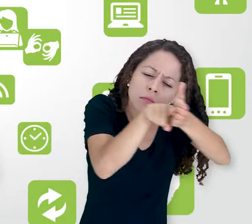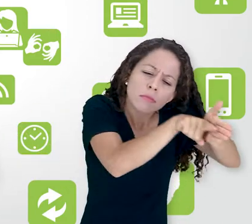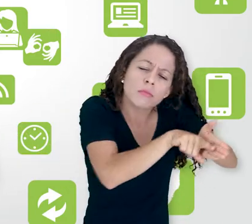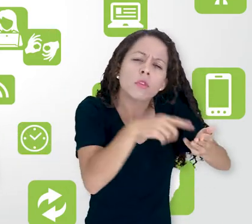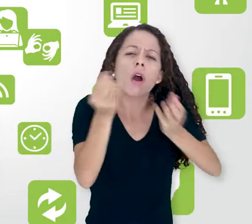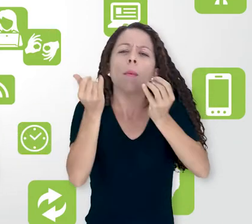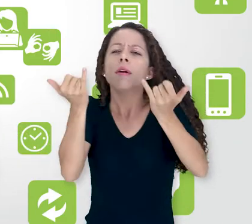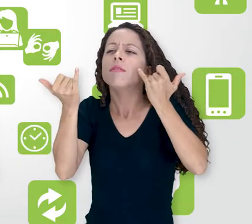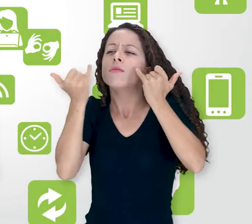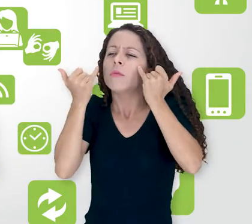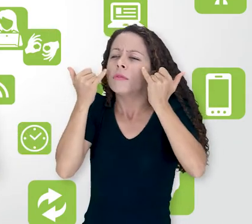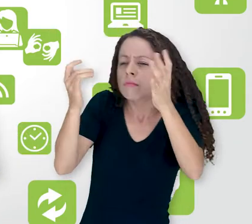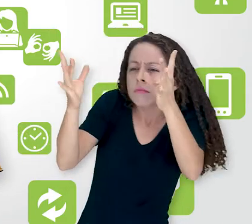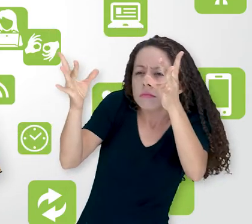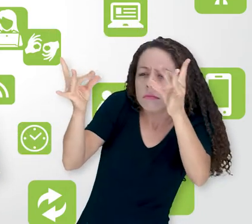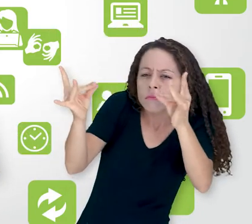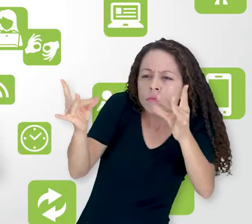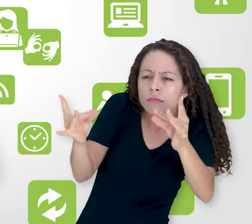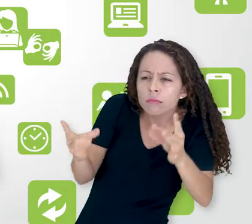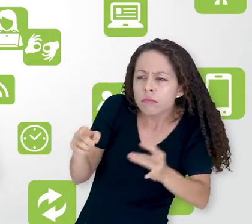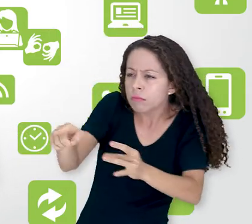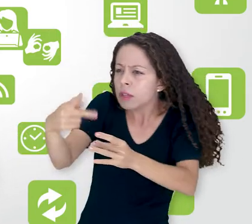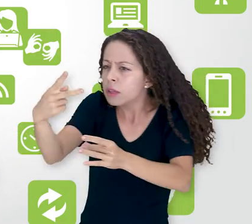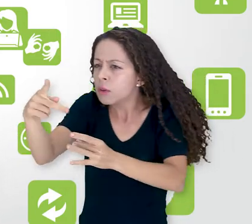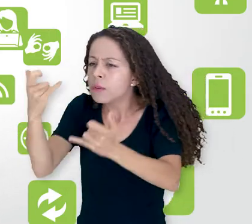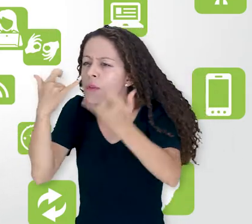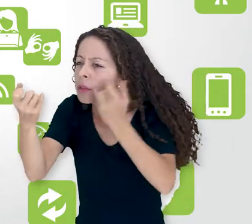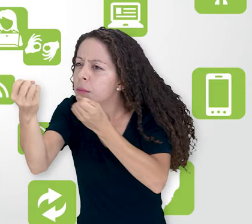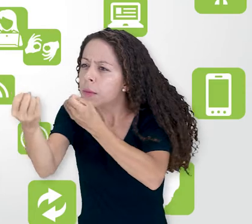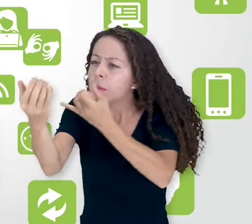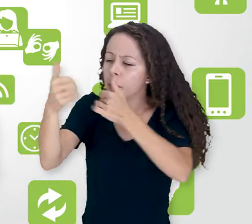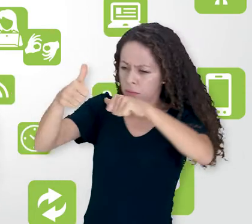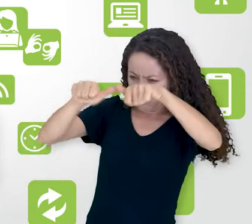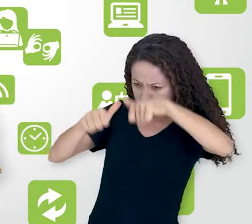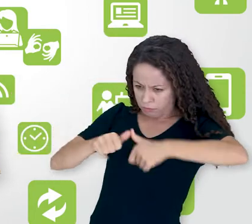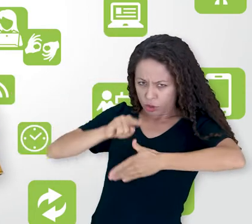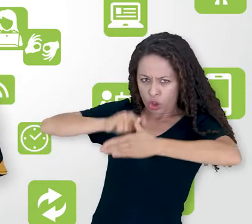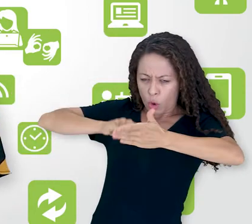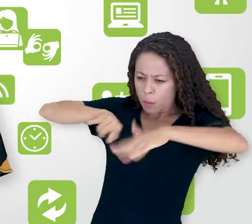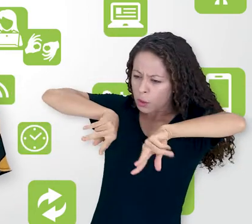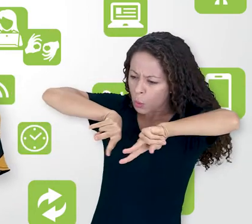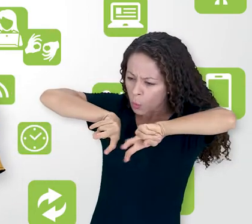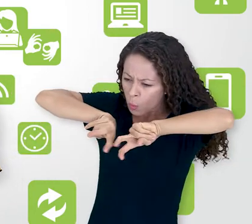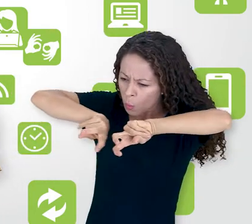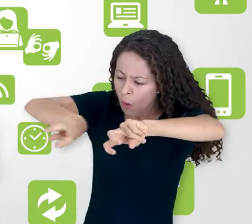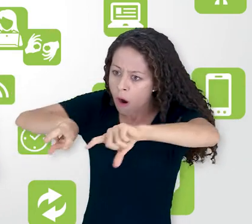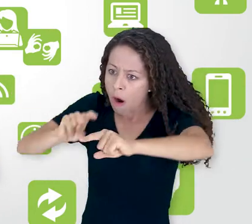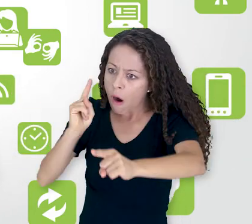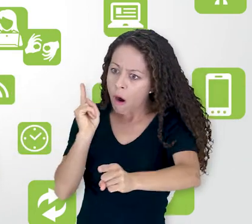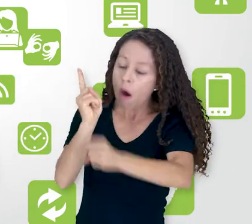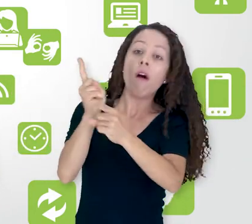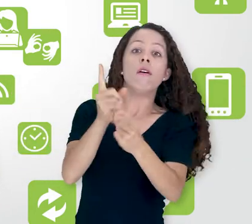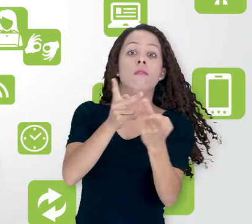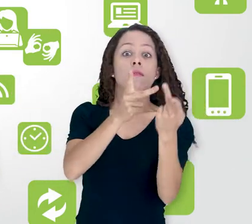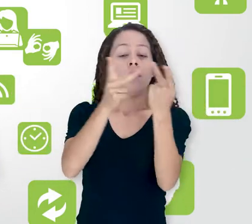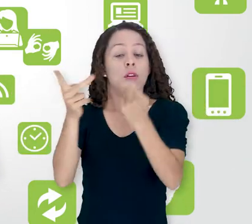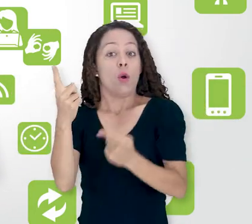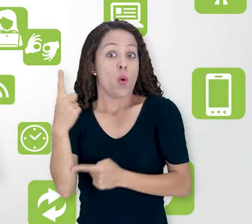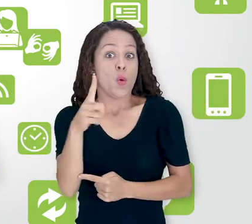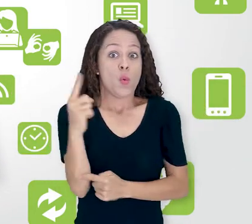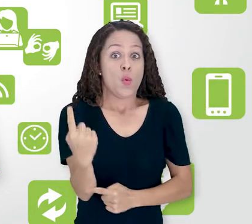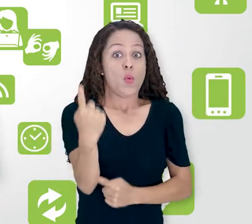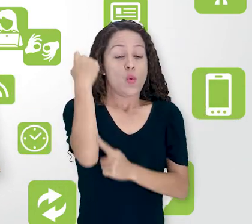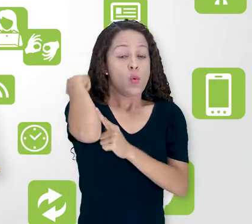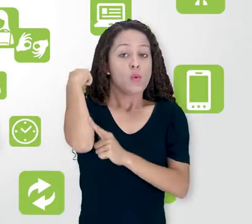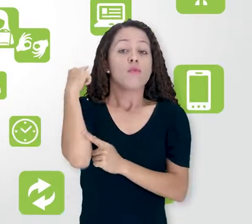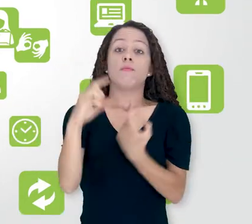qual constam analisadas as informações apresentadas pela instituição de ensino superior, concernentes à realidade encontrada